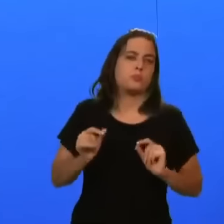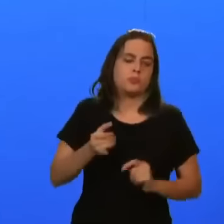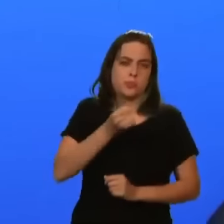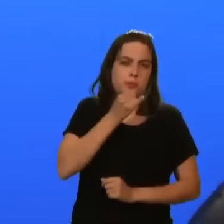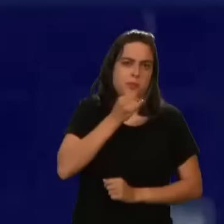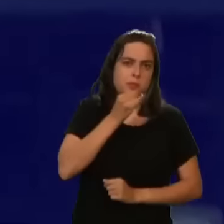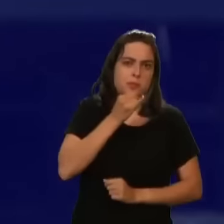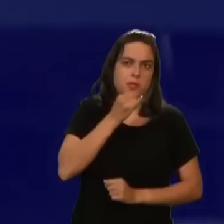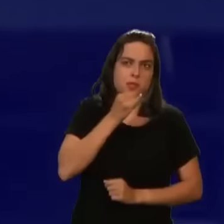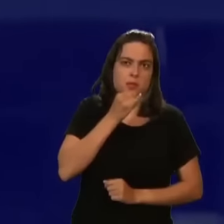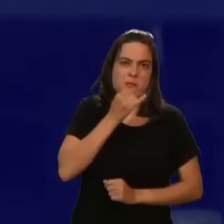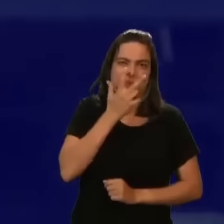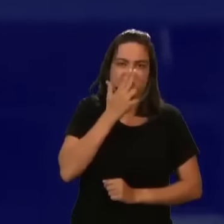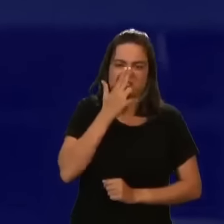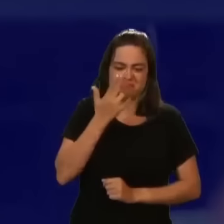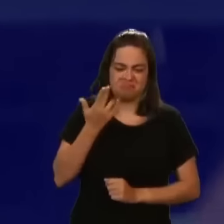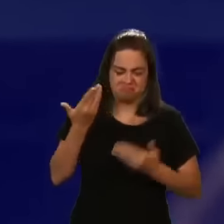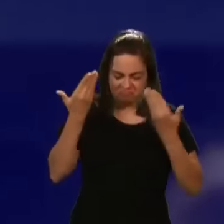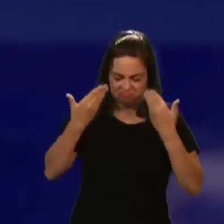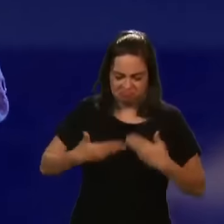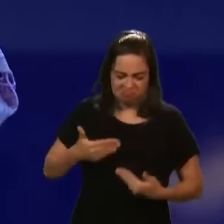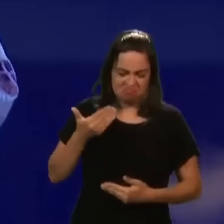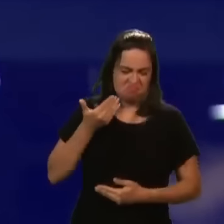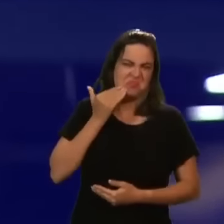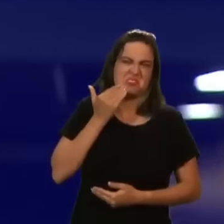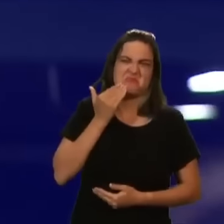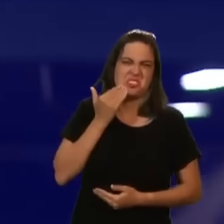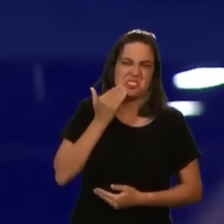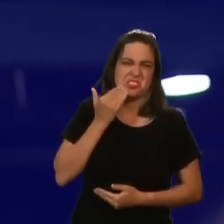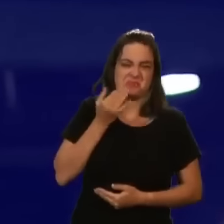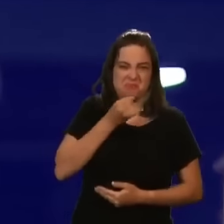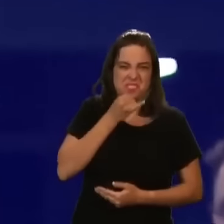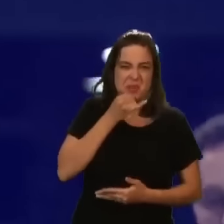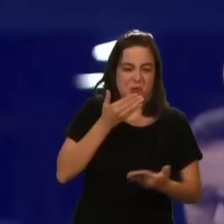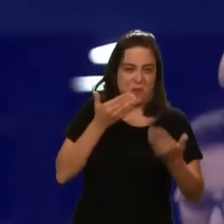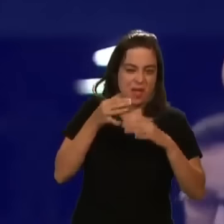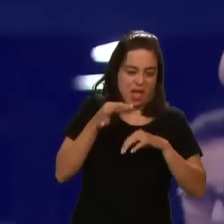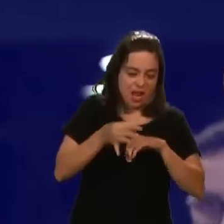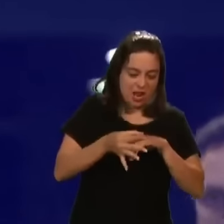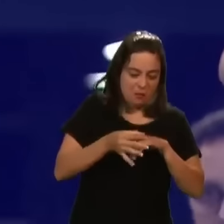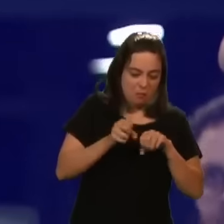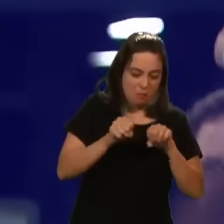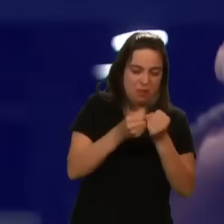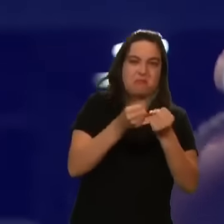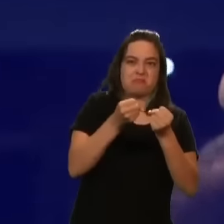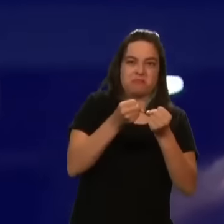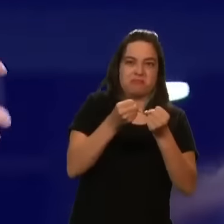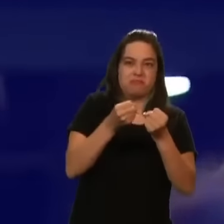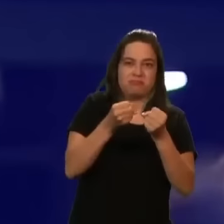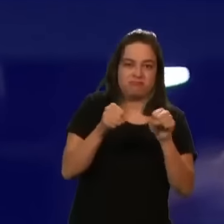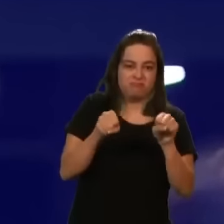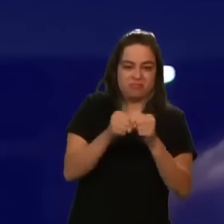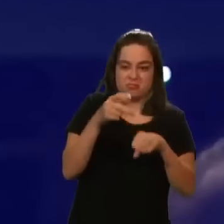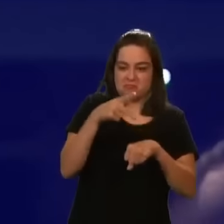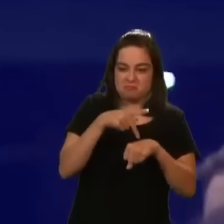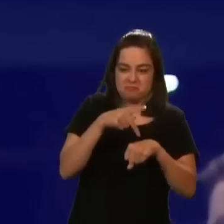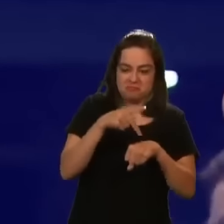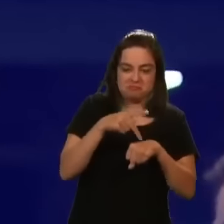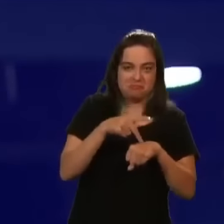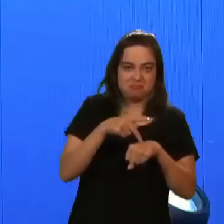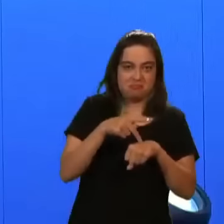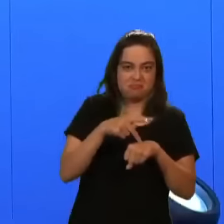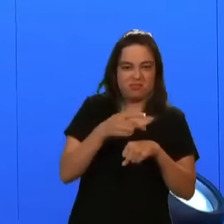você estragou. Sabe aquele anel bonito que quebra, a pedra racha?